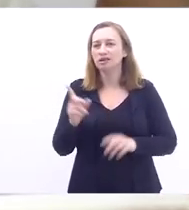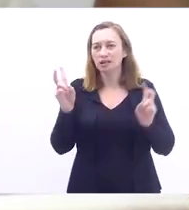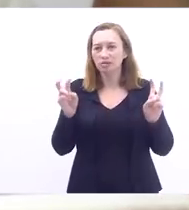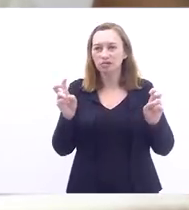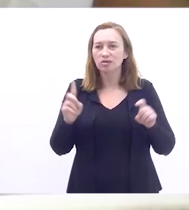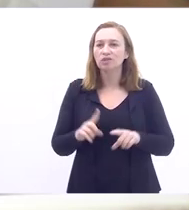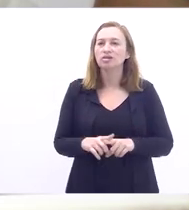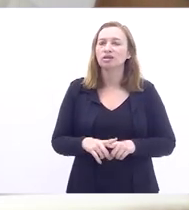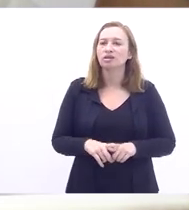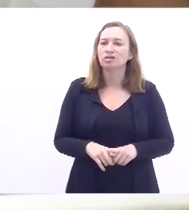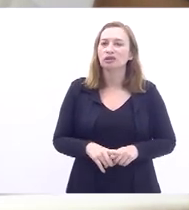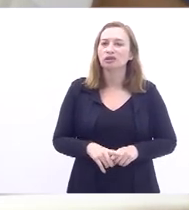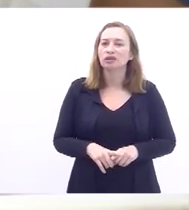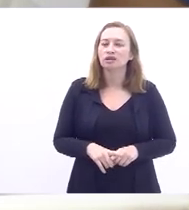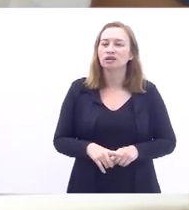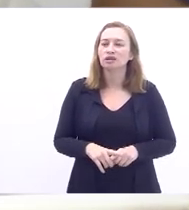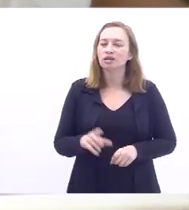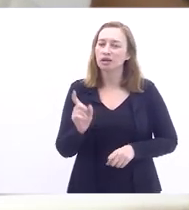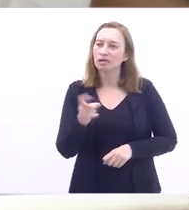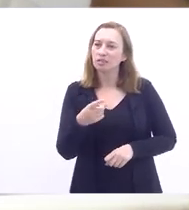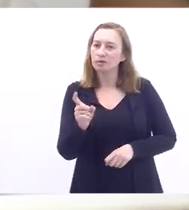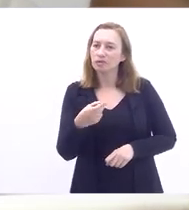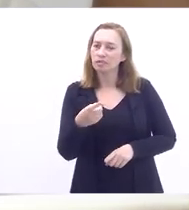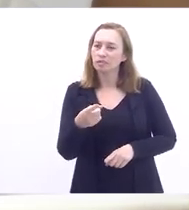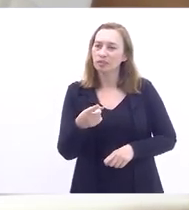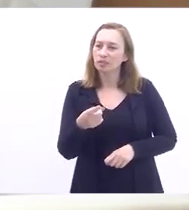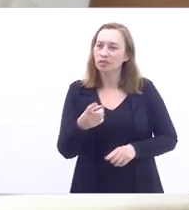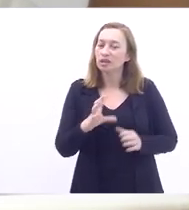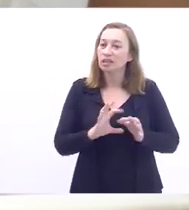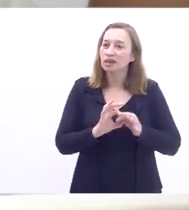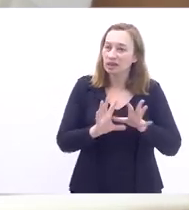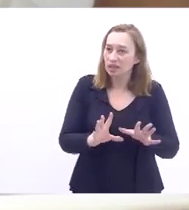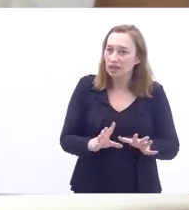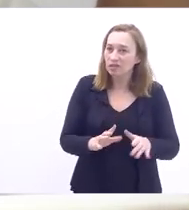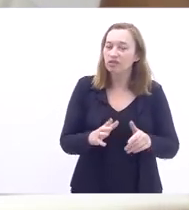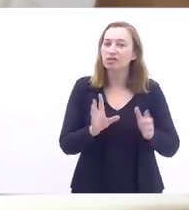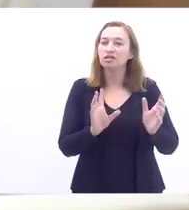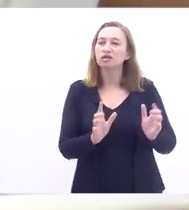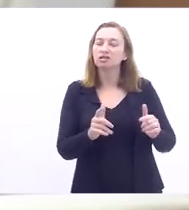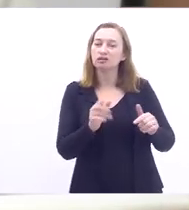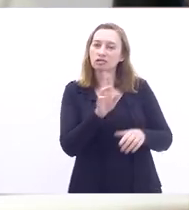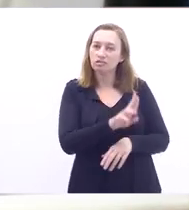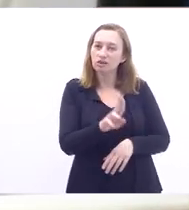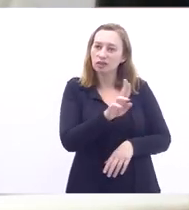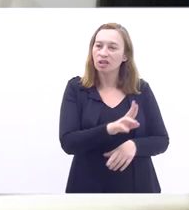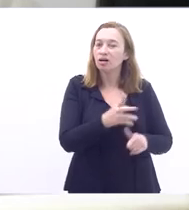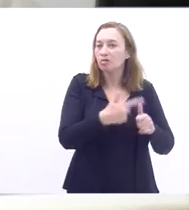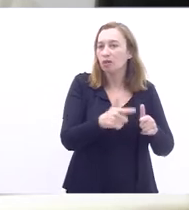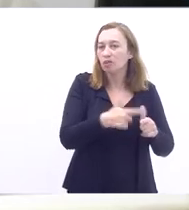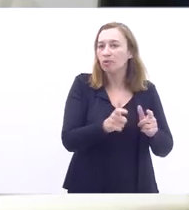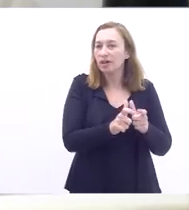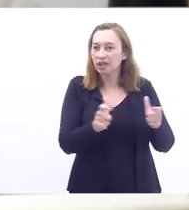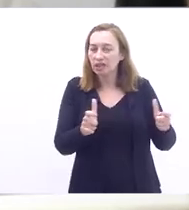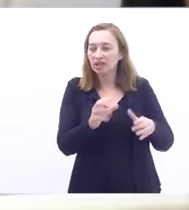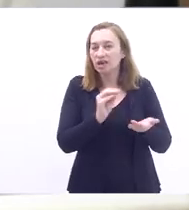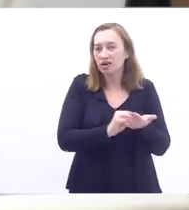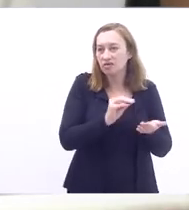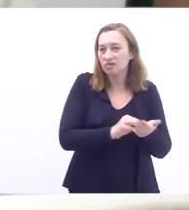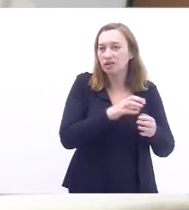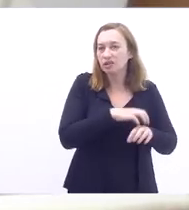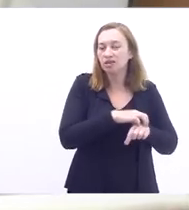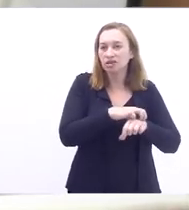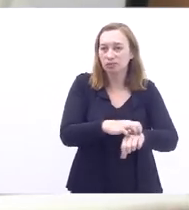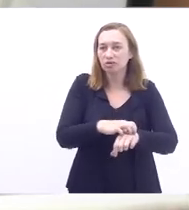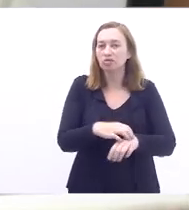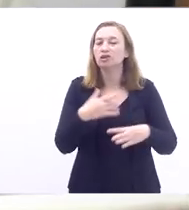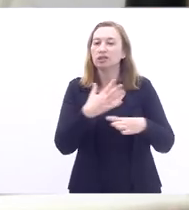né que é sobre a questão do passe livre né a gente em Campos tem enfrentado um problema muito grande né que a falta de transporte público na cidade